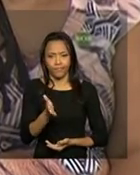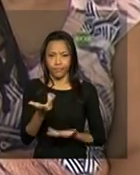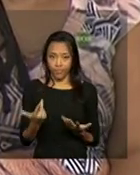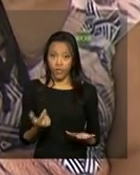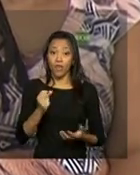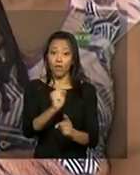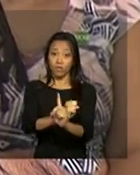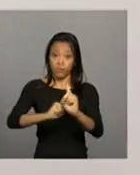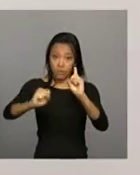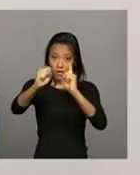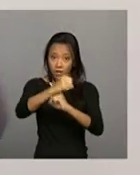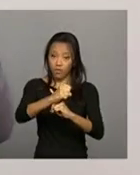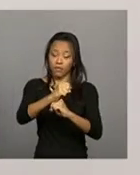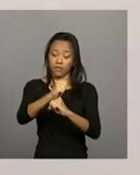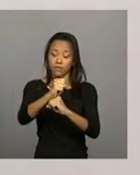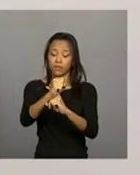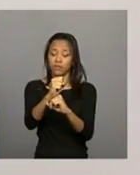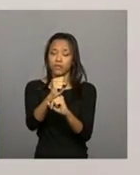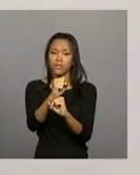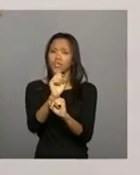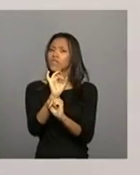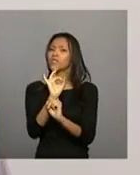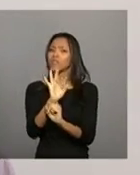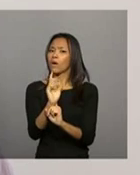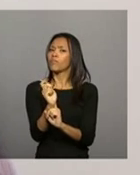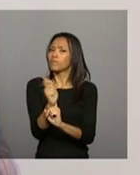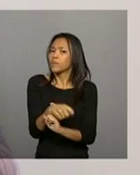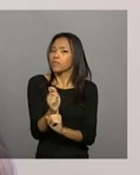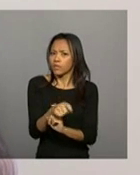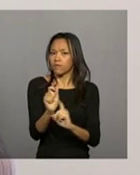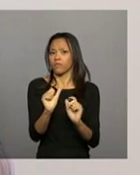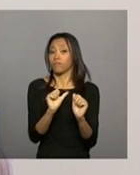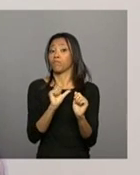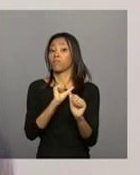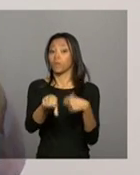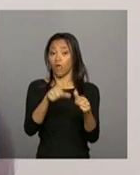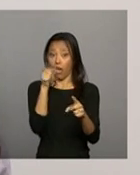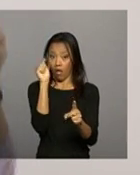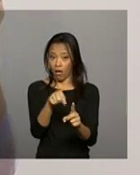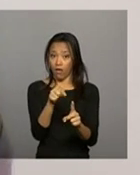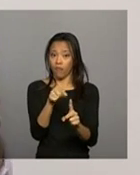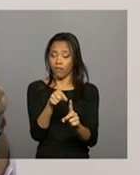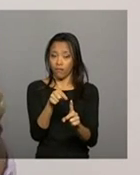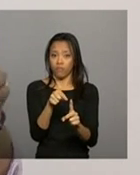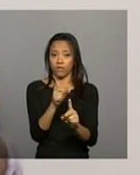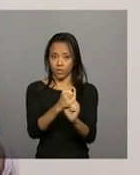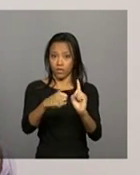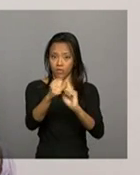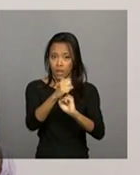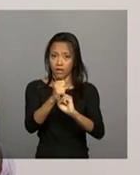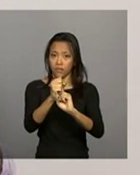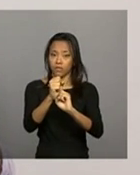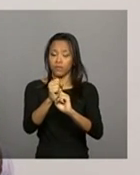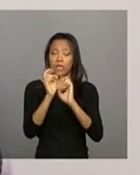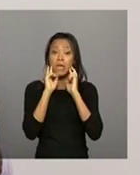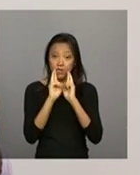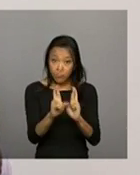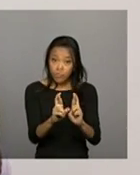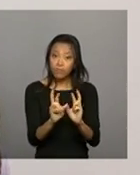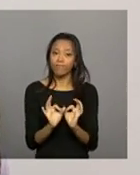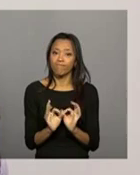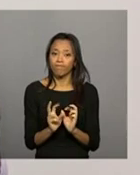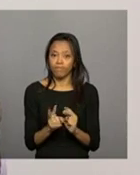sociedade só se transforma em radicalmente democrática